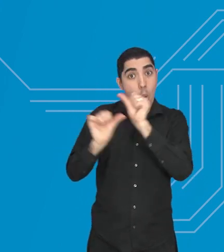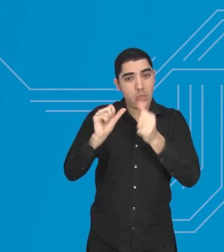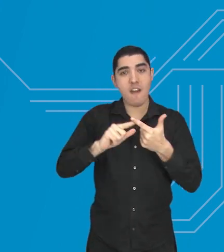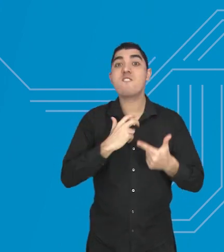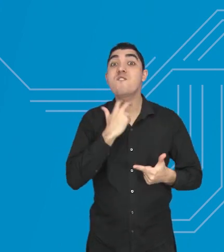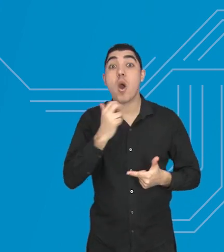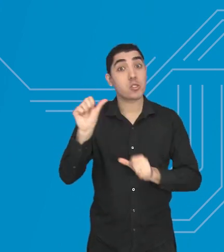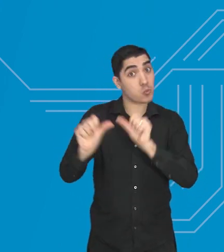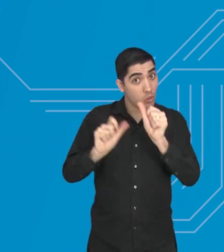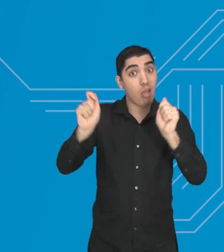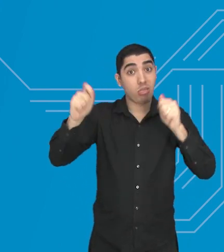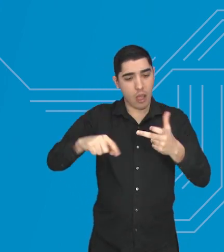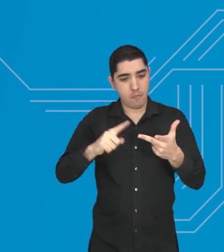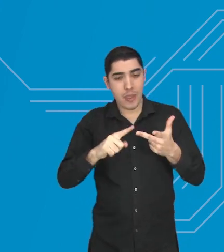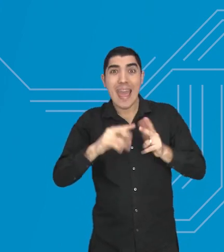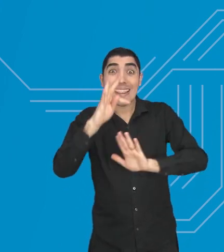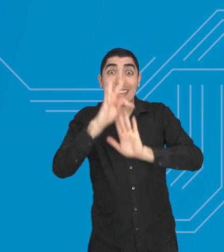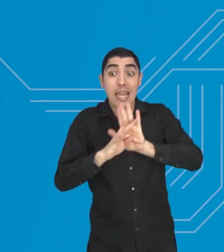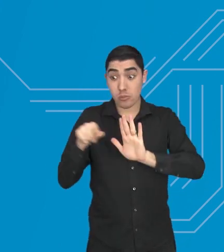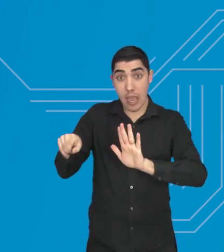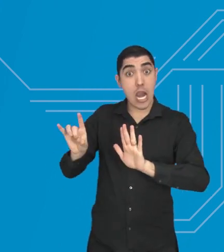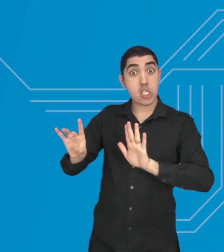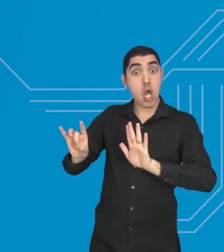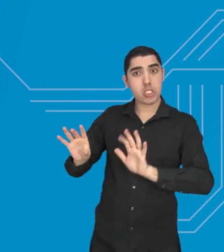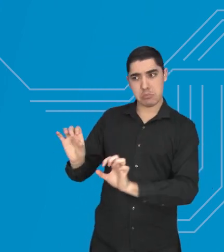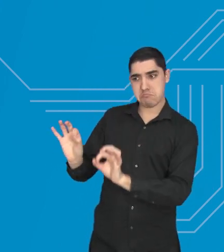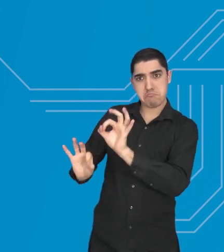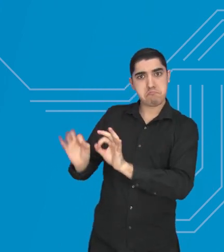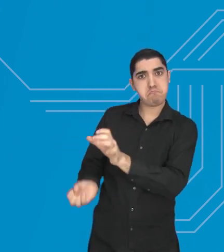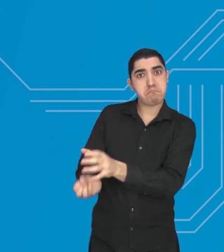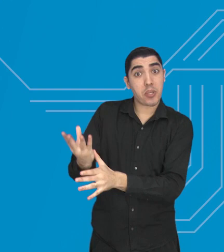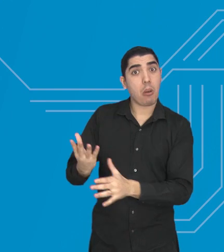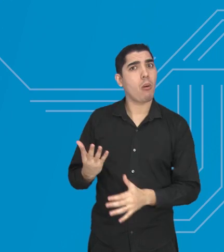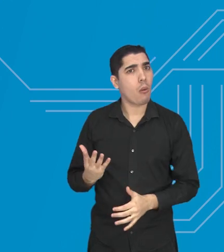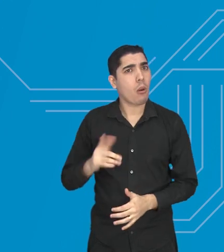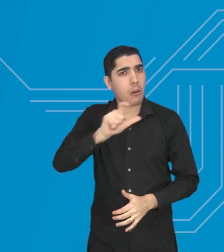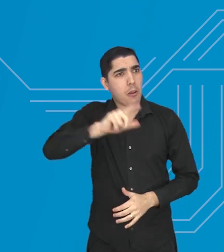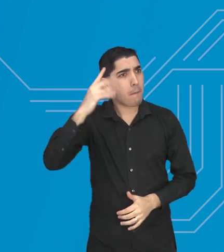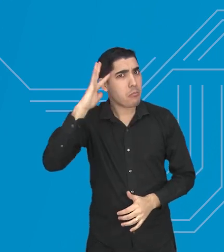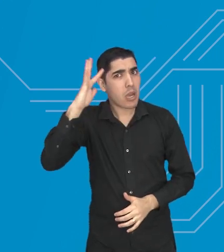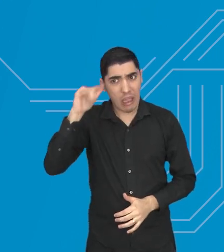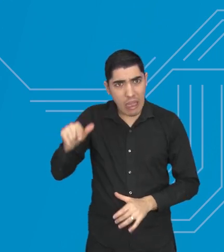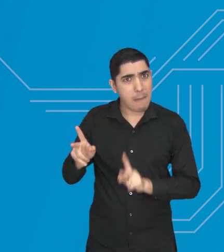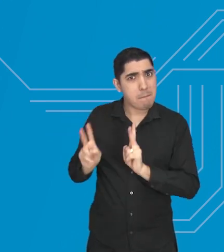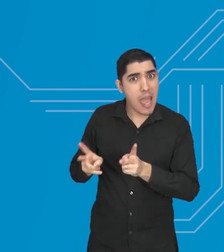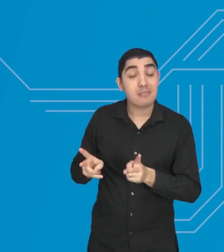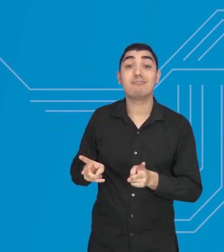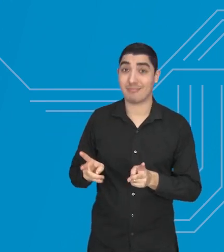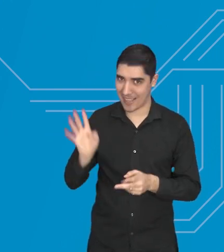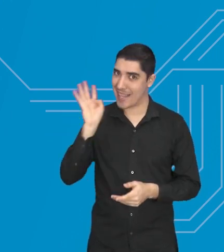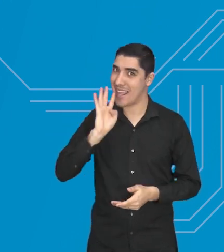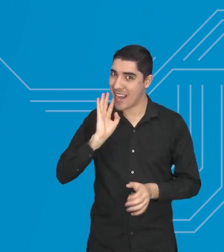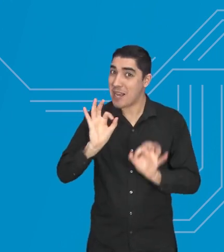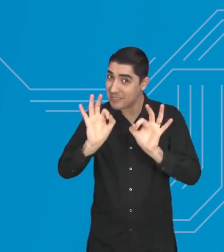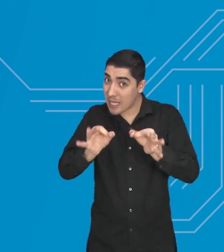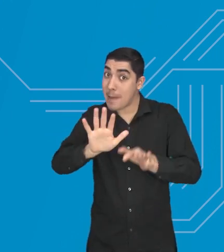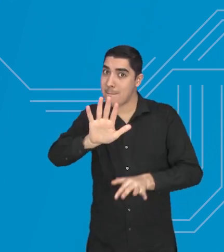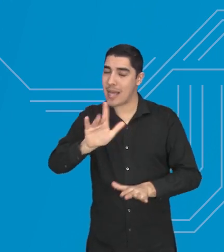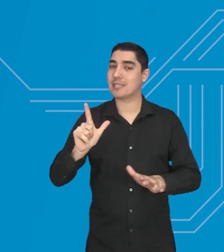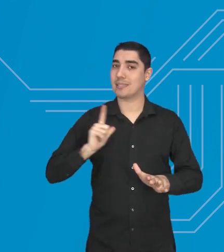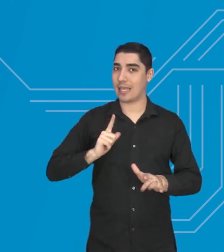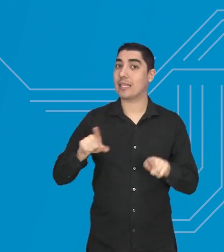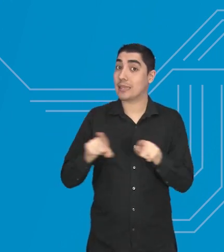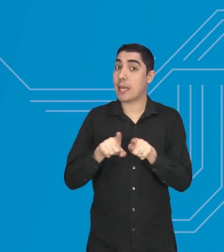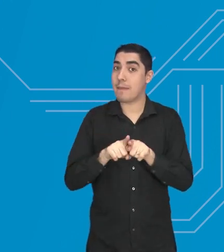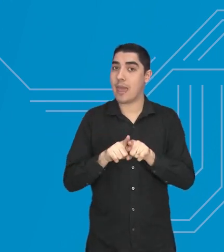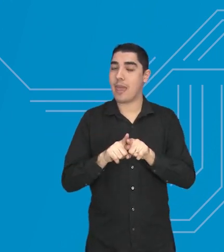voz, produzir textos que ninguém diria que é fruto de uma máquina. Tudo isso é legal, né? Mas também